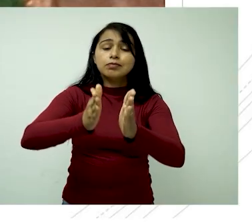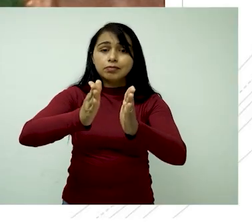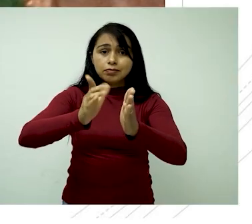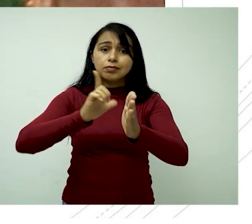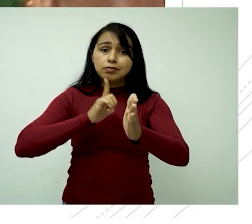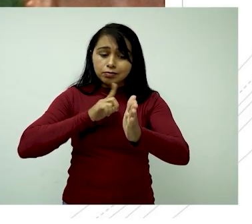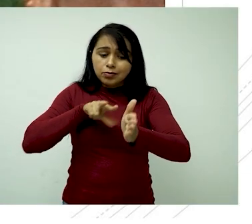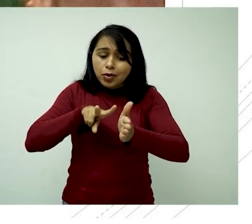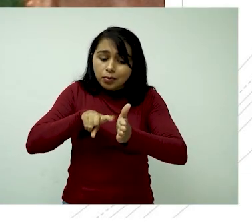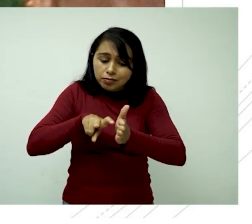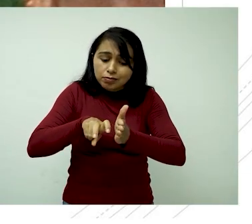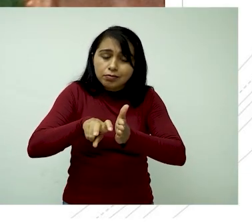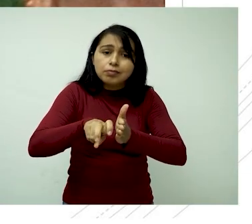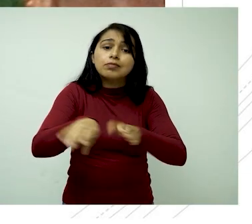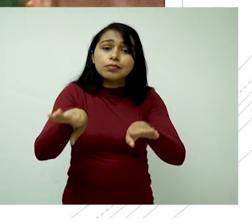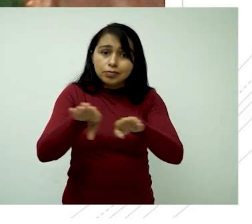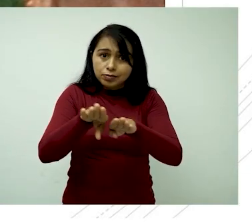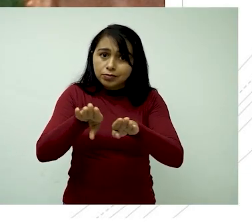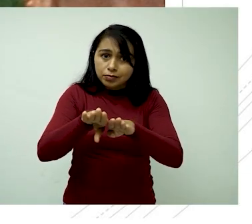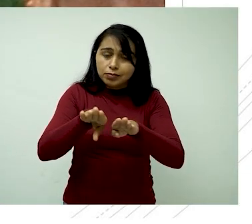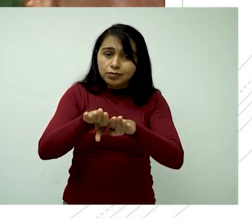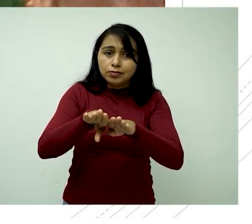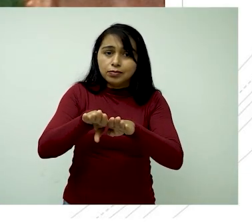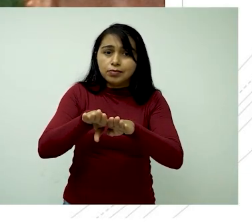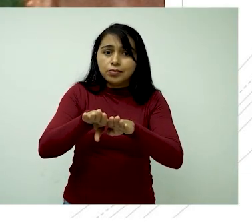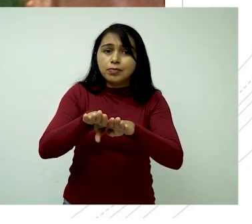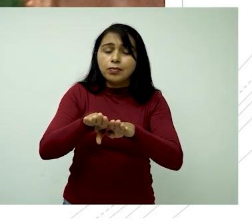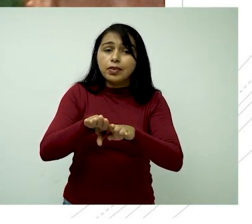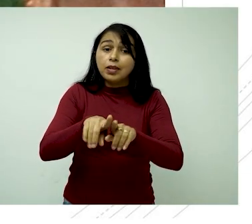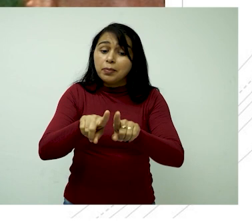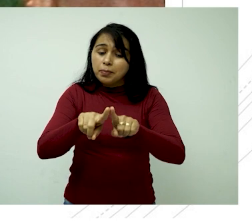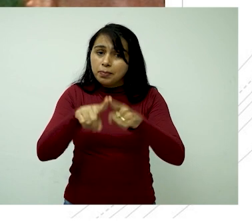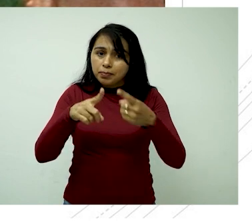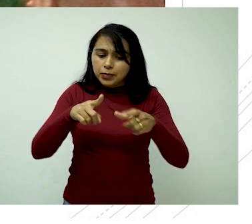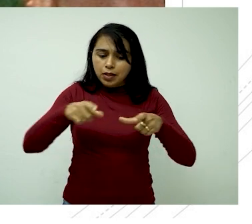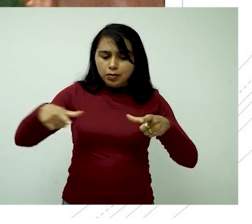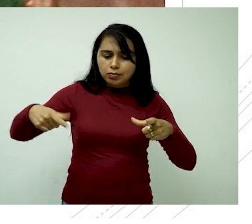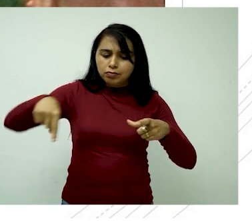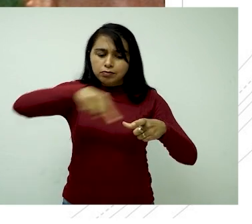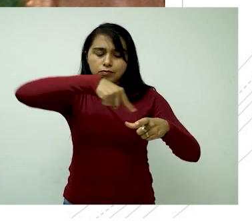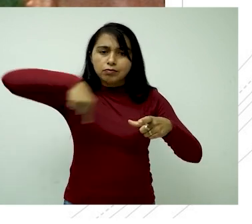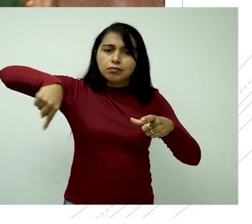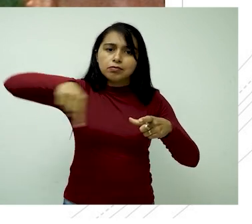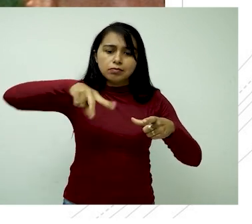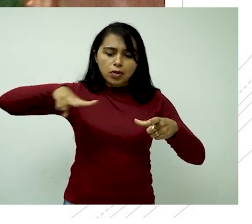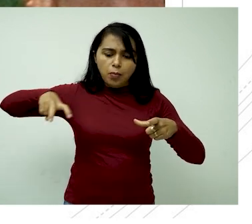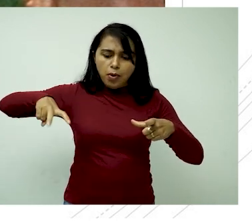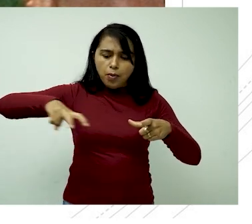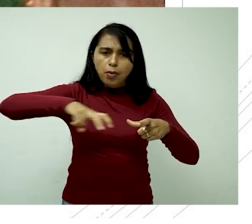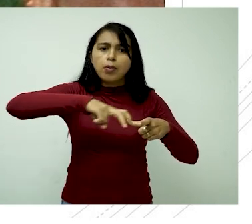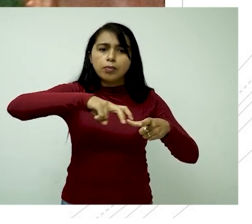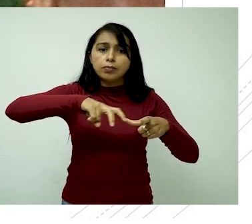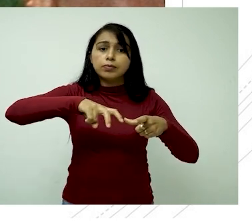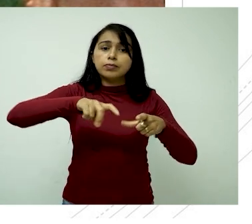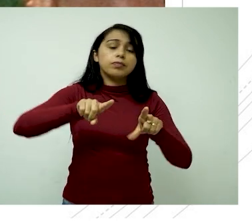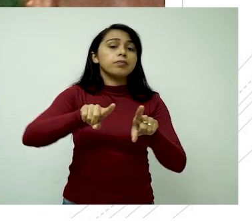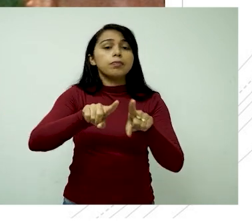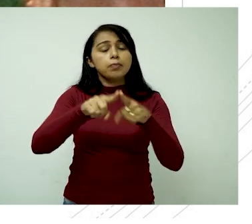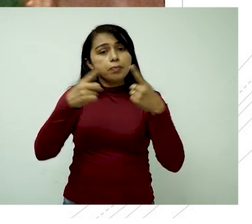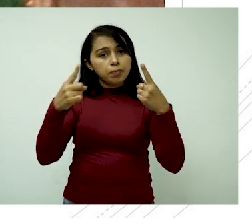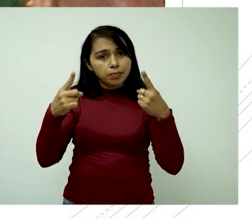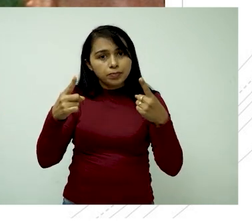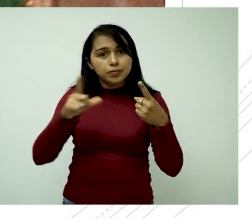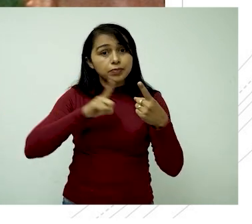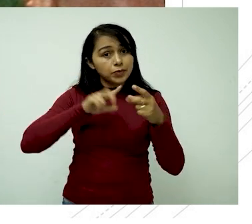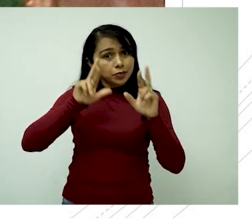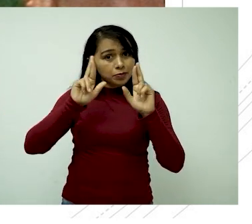eles também estão participando dentro do circuito, dentro da pista de atletismo. Dá para observar aqui, ó. Olha aí, ó, eles